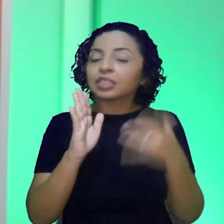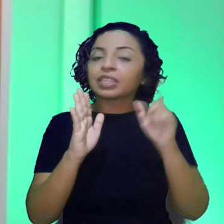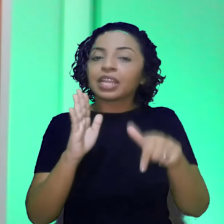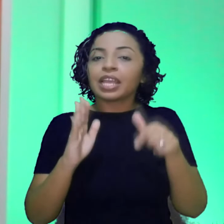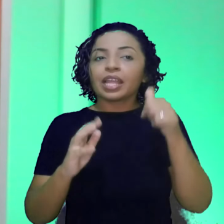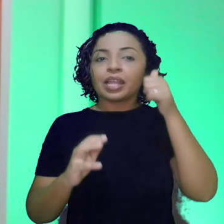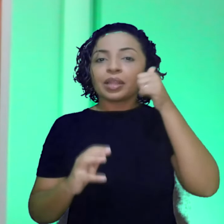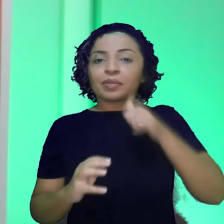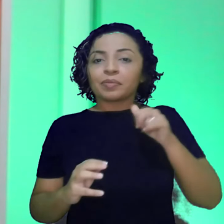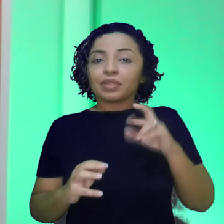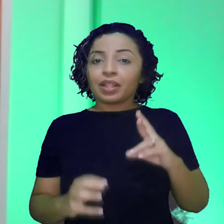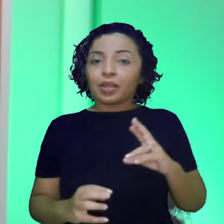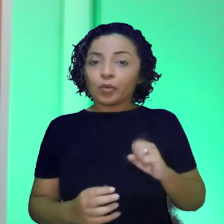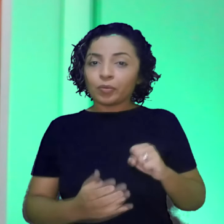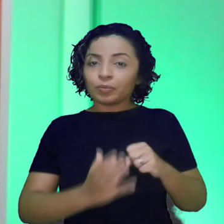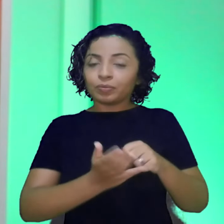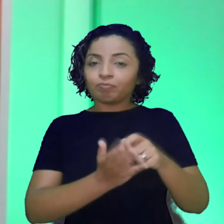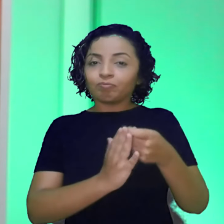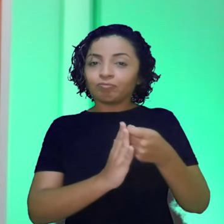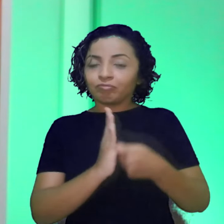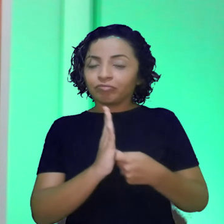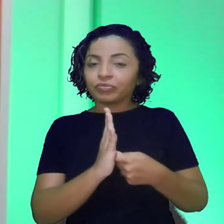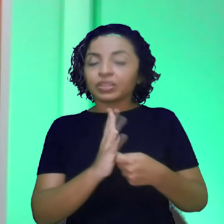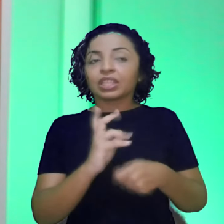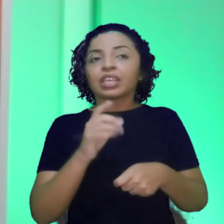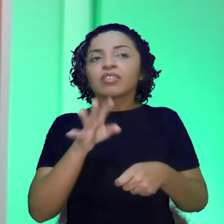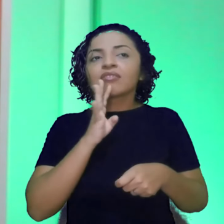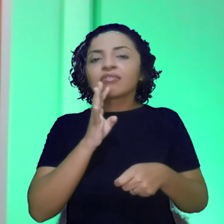de uma romancista que conhece um funcionário de um armazém.